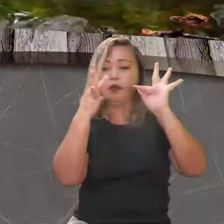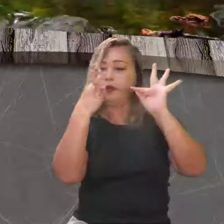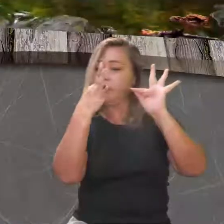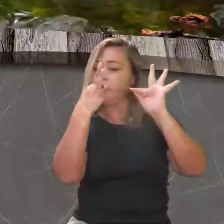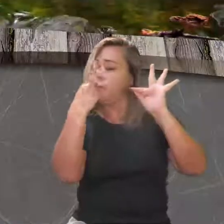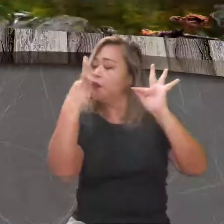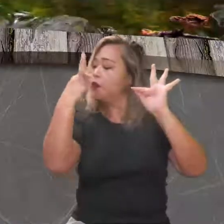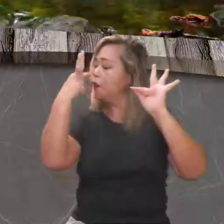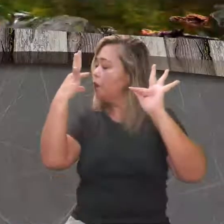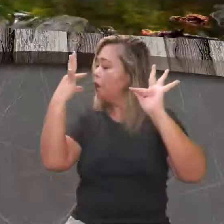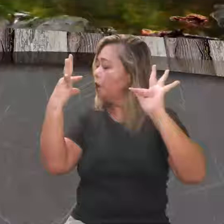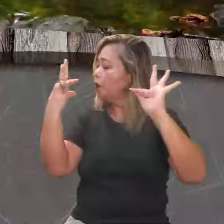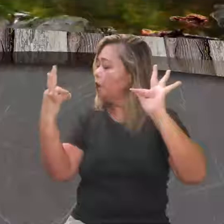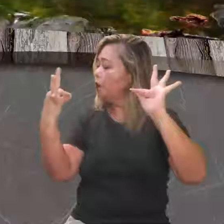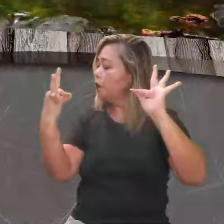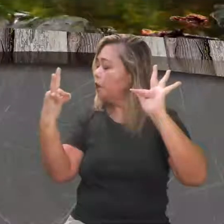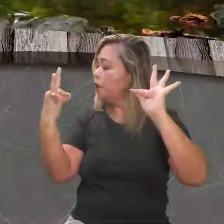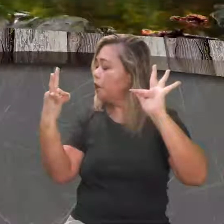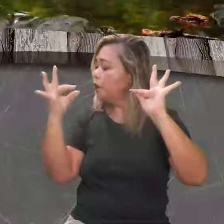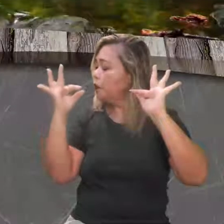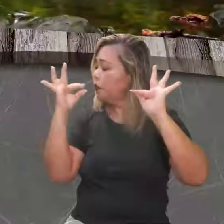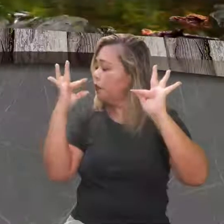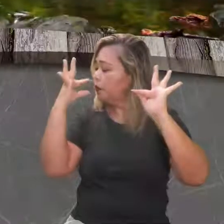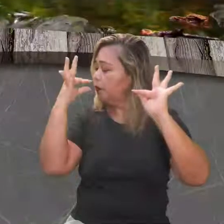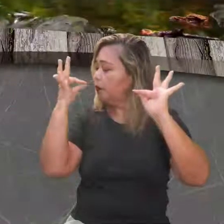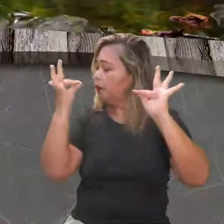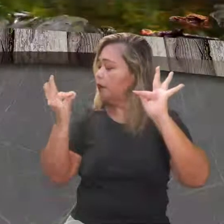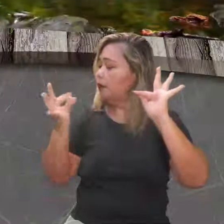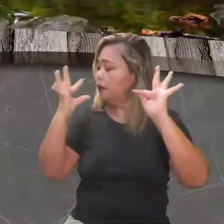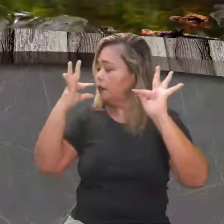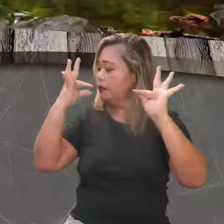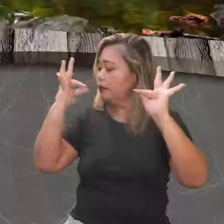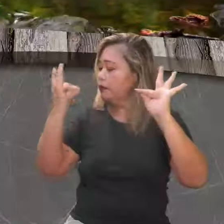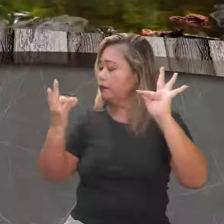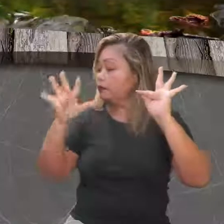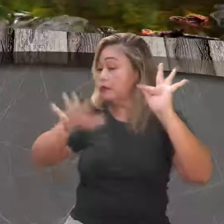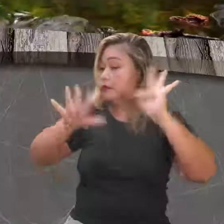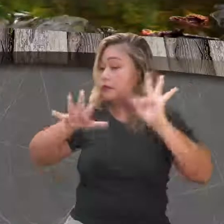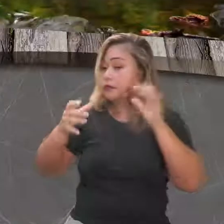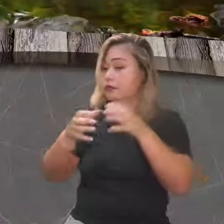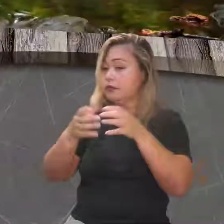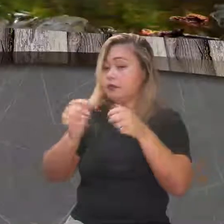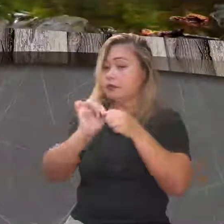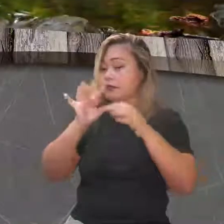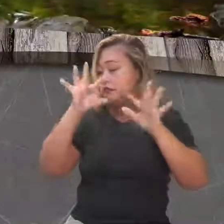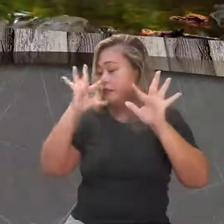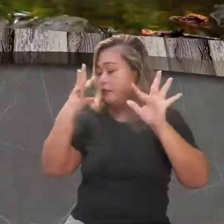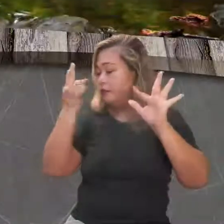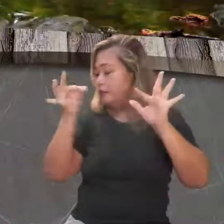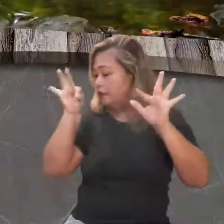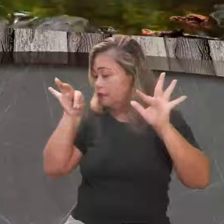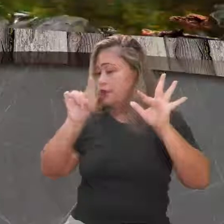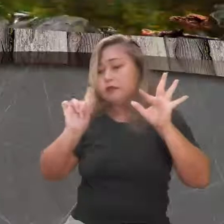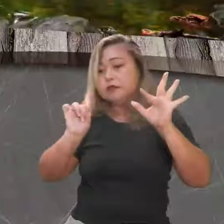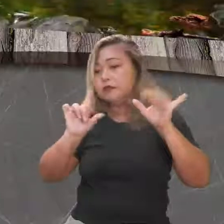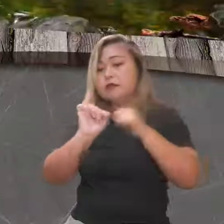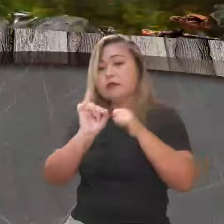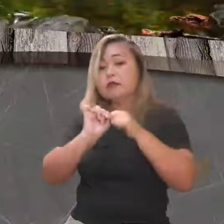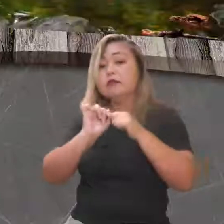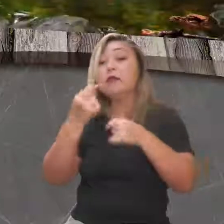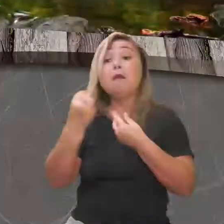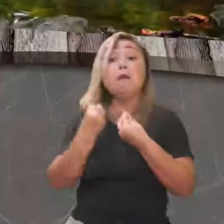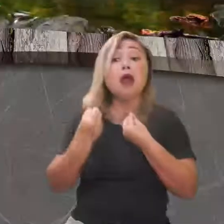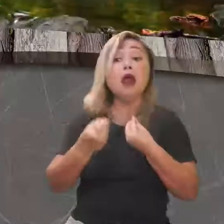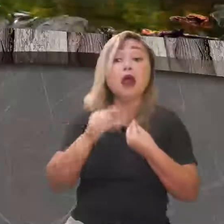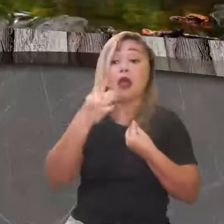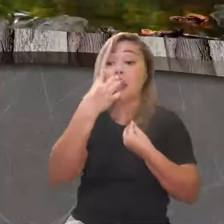longo, e ele dá uma pequena curvatura assim, né? Depende da espécie. Alguns vai ser mais curvado, outros não. Para que